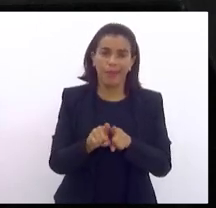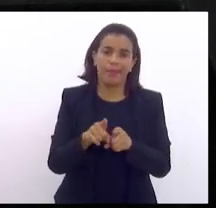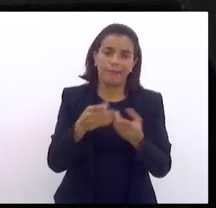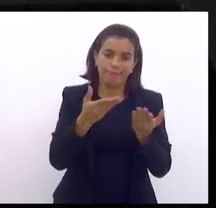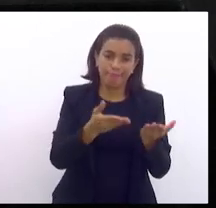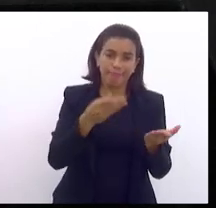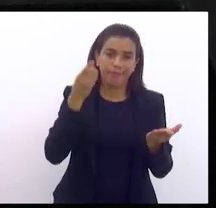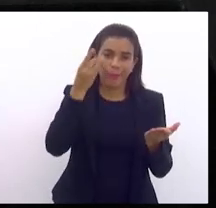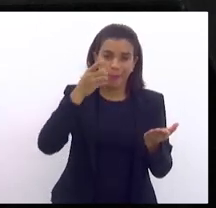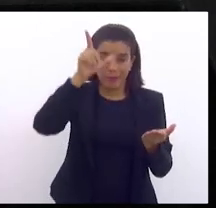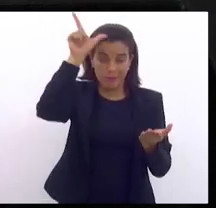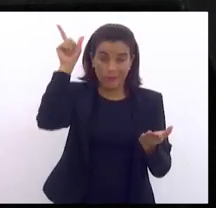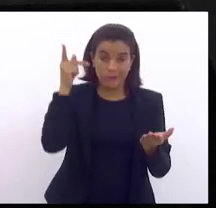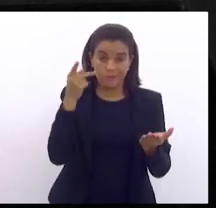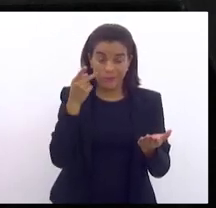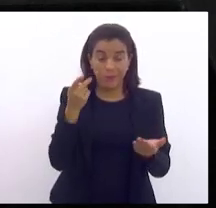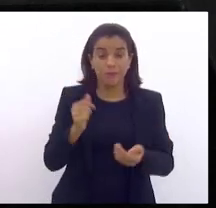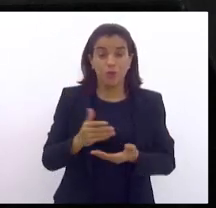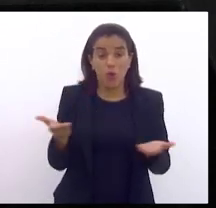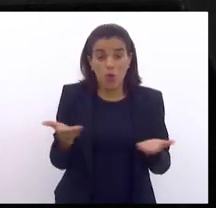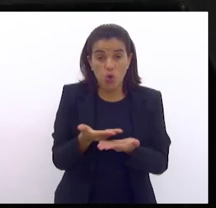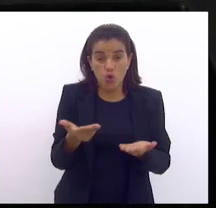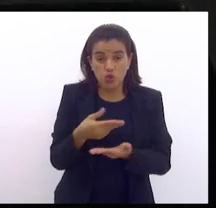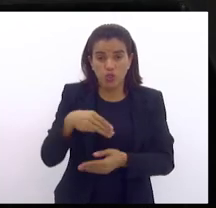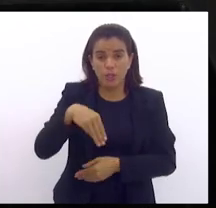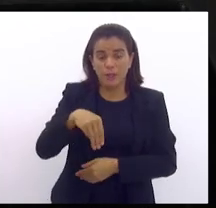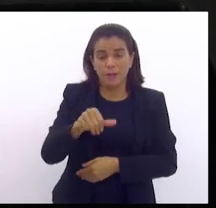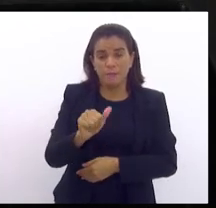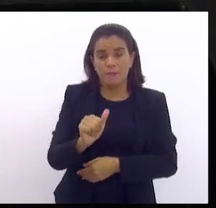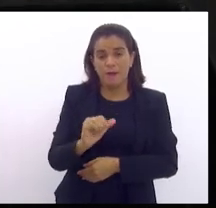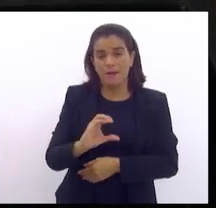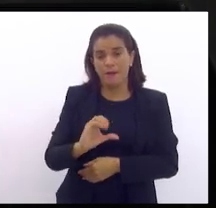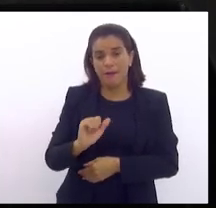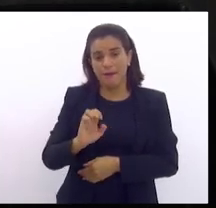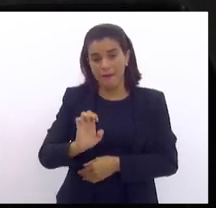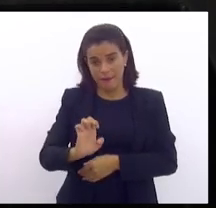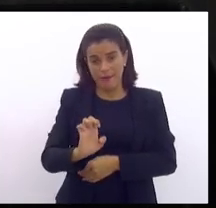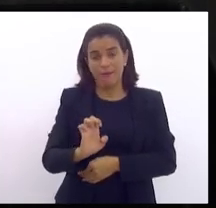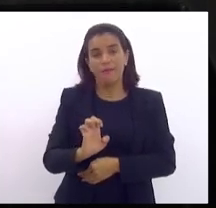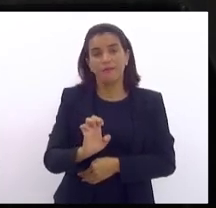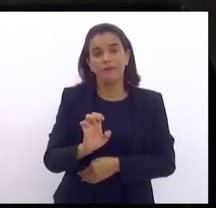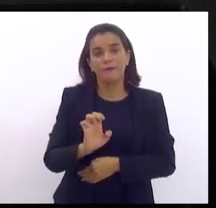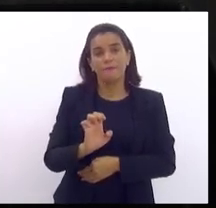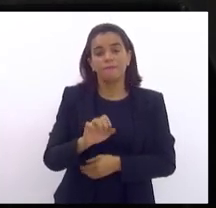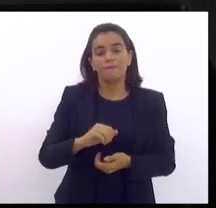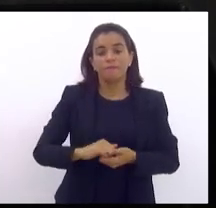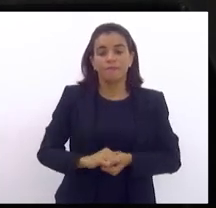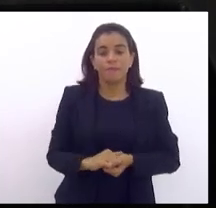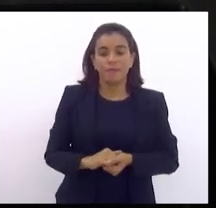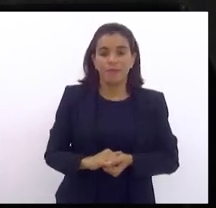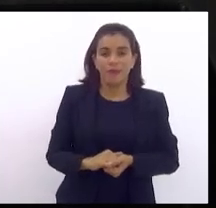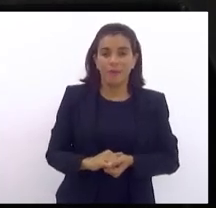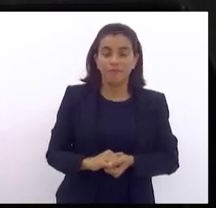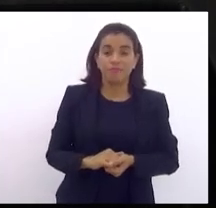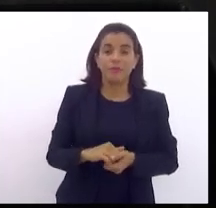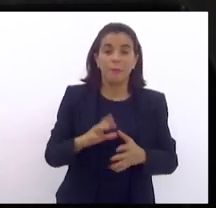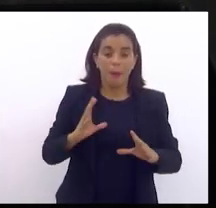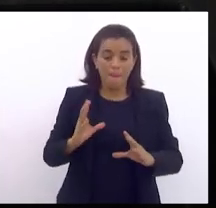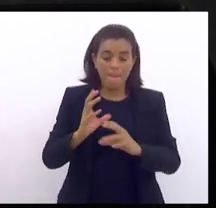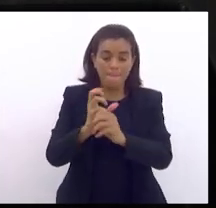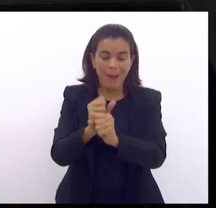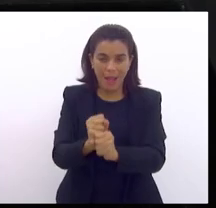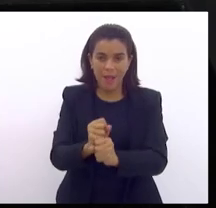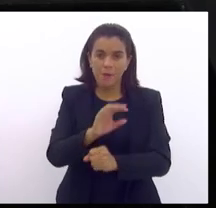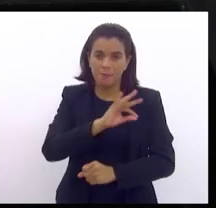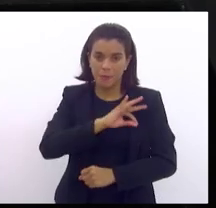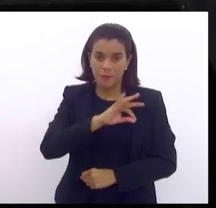disso. Macaé hoje, pelos índices que são levantados pela Polícia Civil,